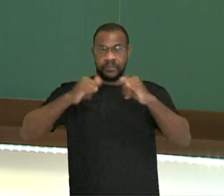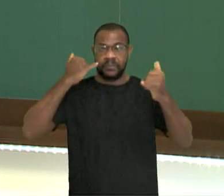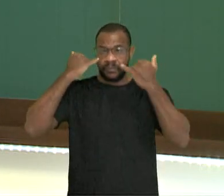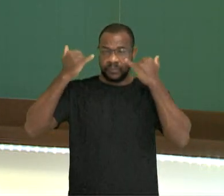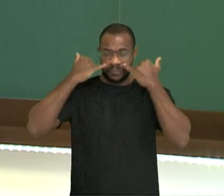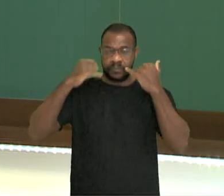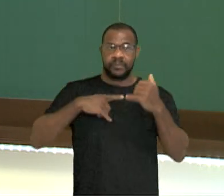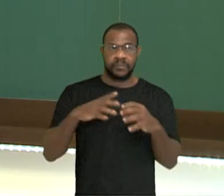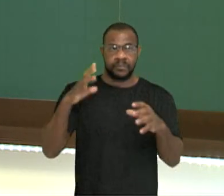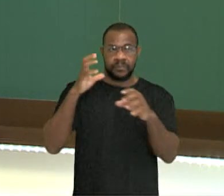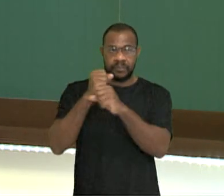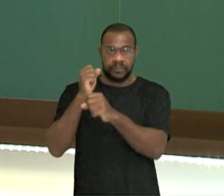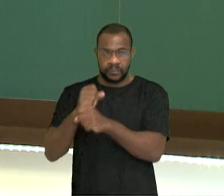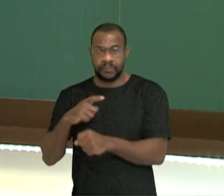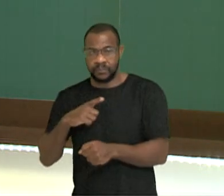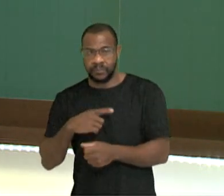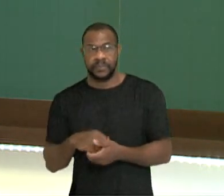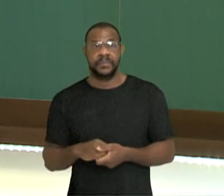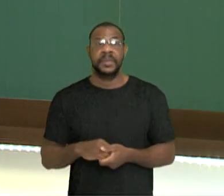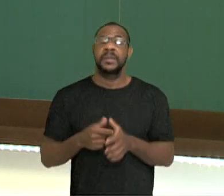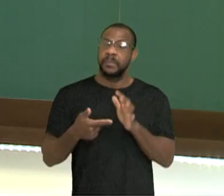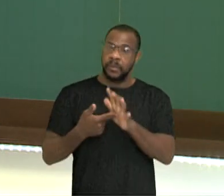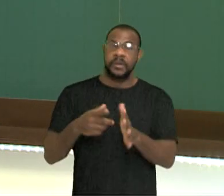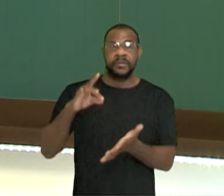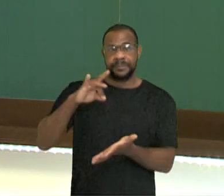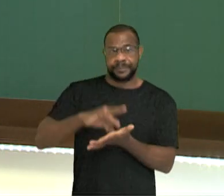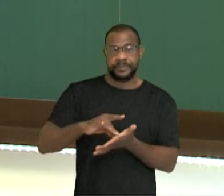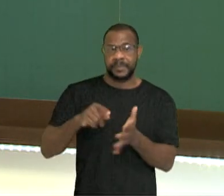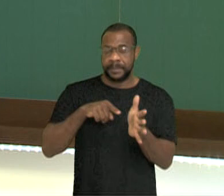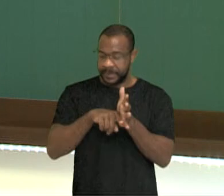todo, compõem uma determinada realidade, certo?